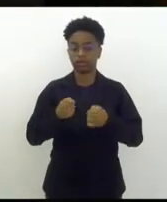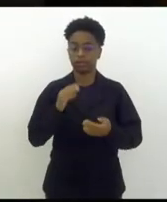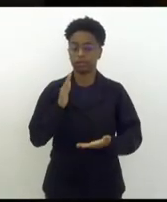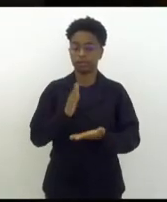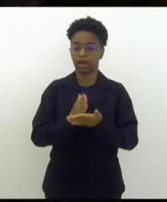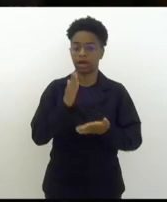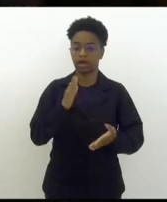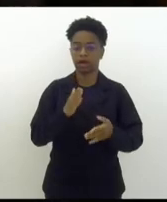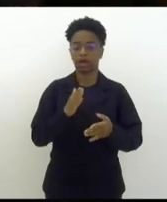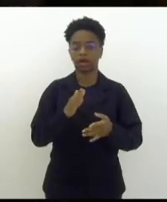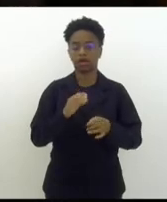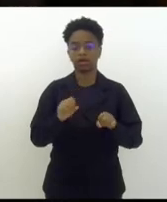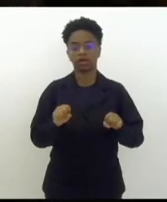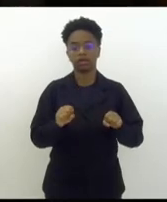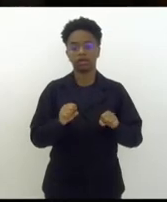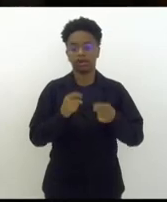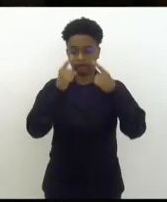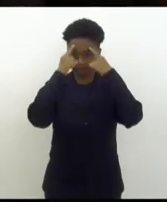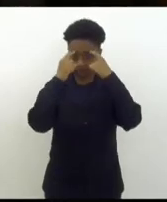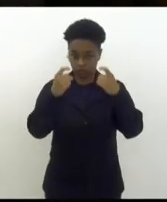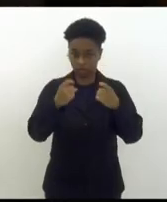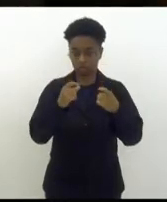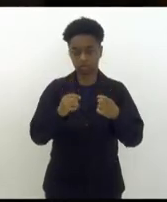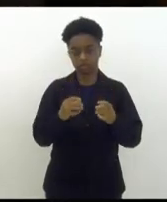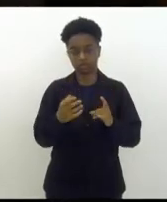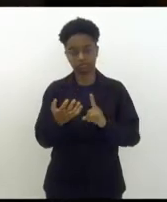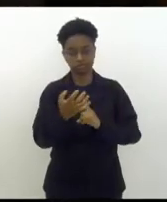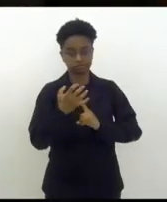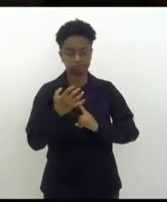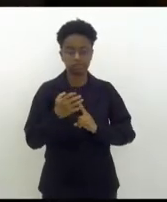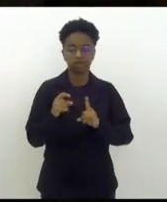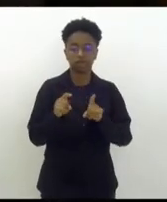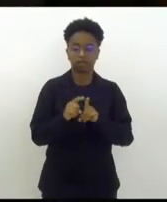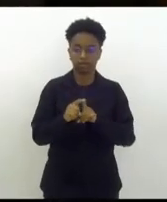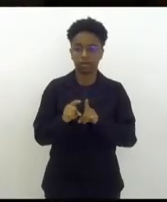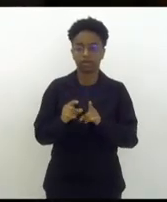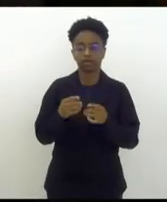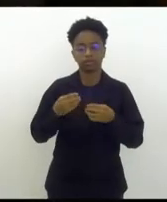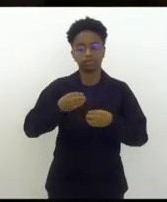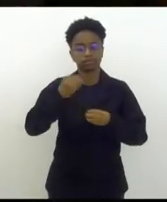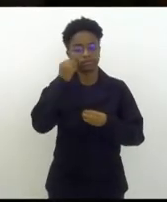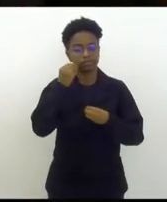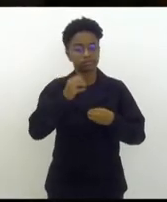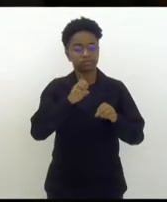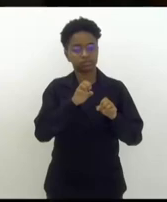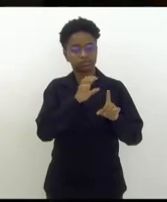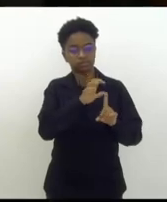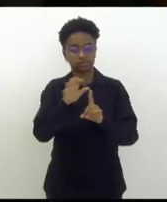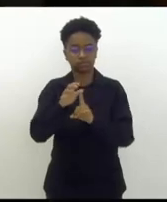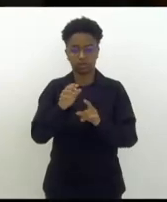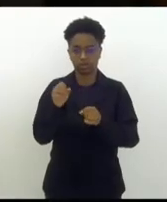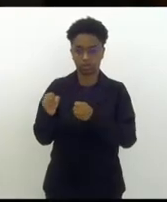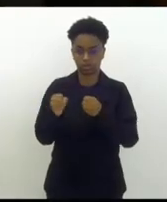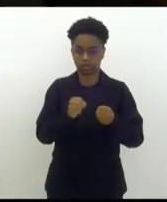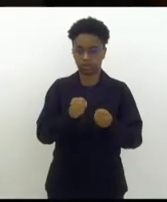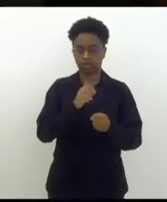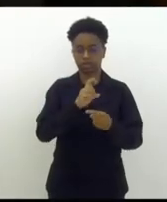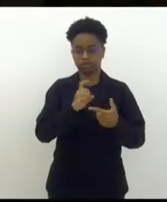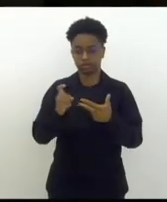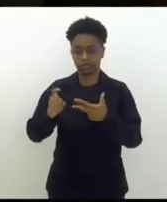imediato das violações e violências que nós sofremos caminha sensibilizam os poderes públicos executivos Muitíssimo obrigada